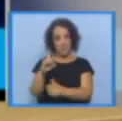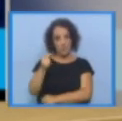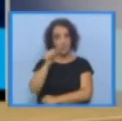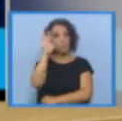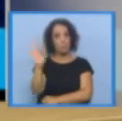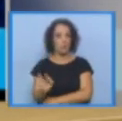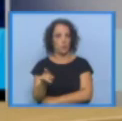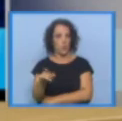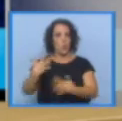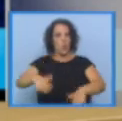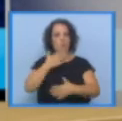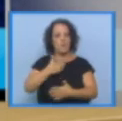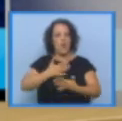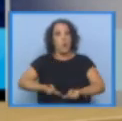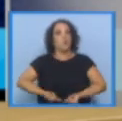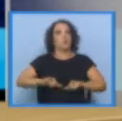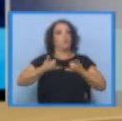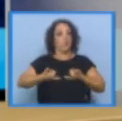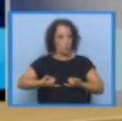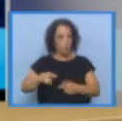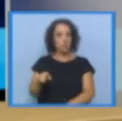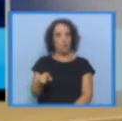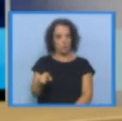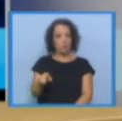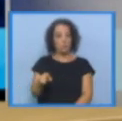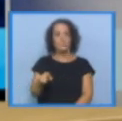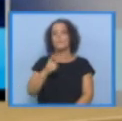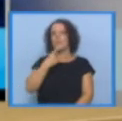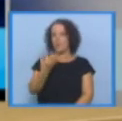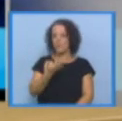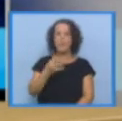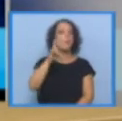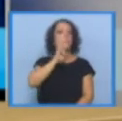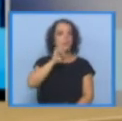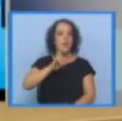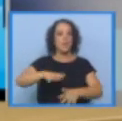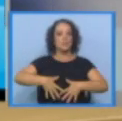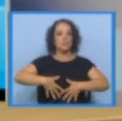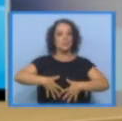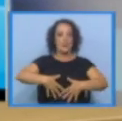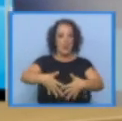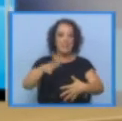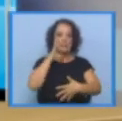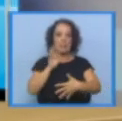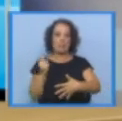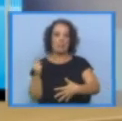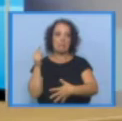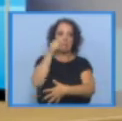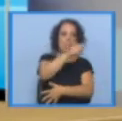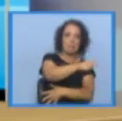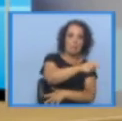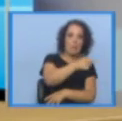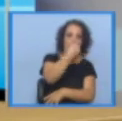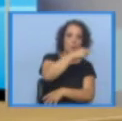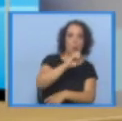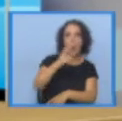que nos devia assustar imensamente. Claro que as mulheres grávidas tentam passar para o Brasil ou para o Peru ou para a Colômbia